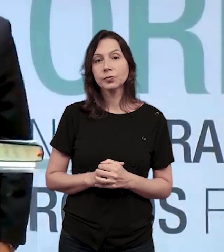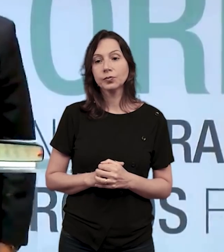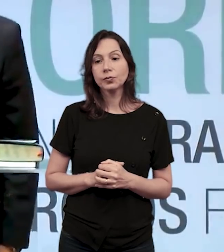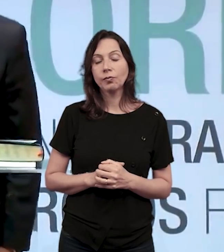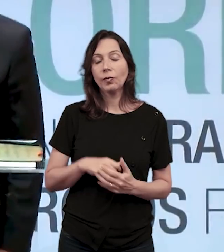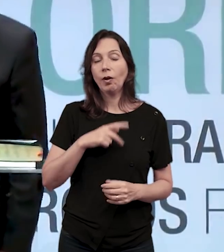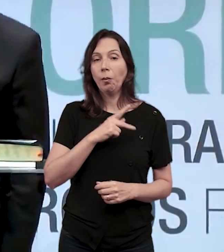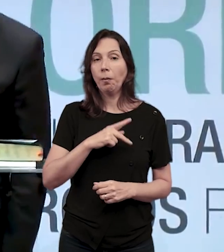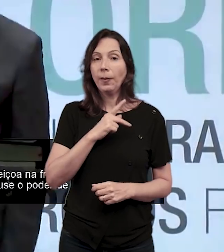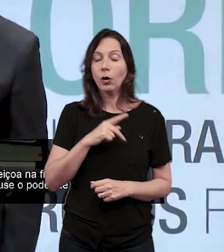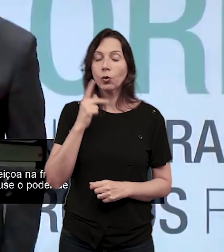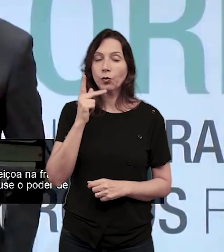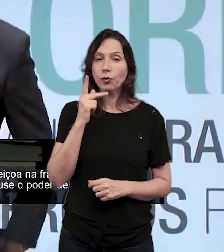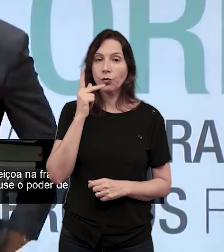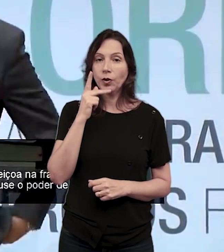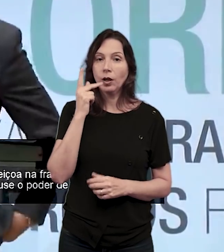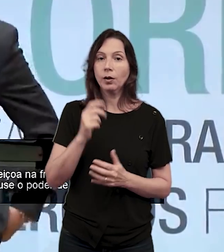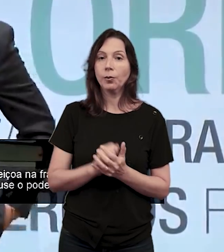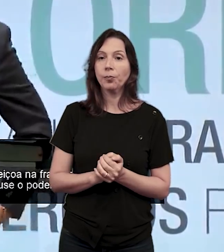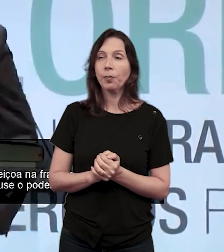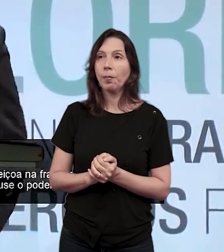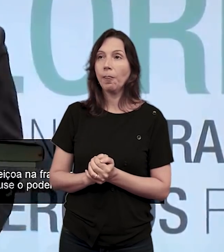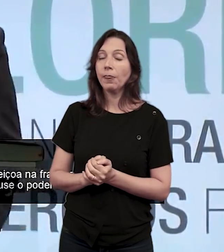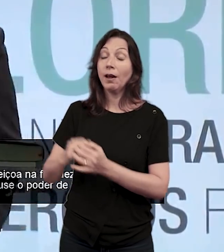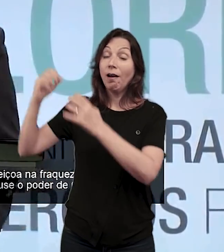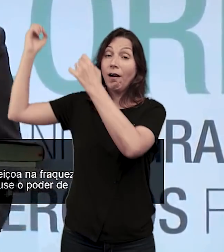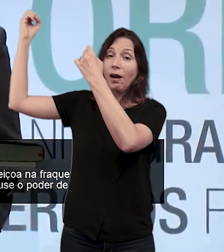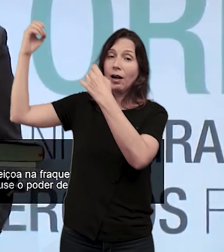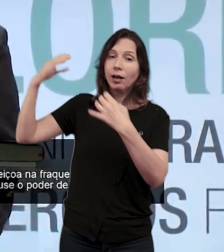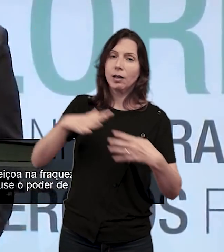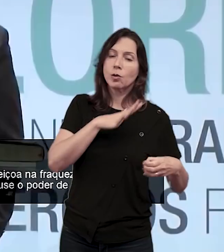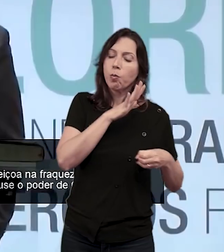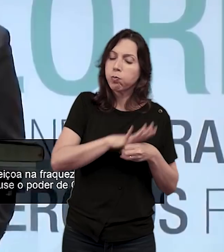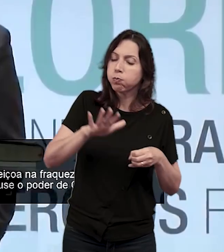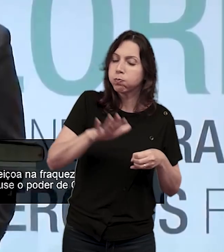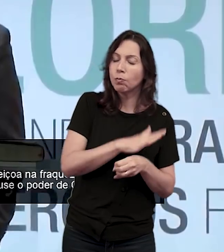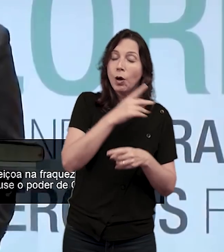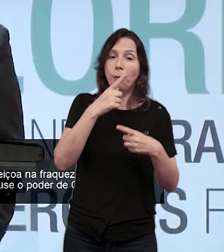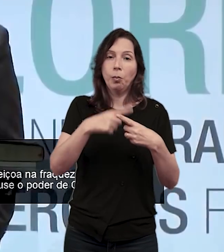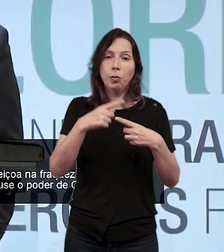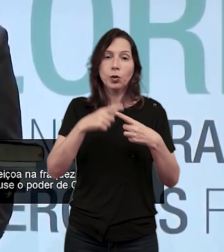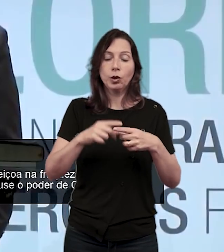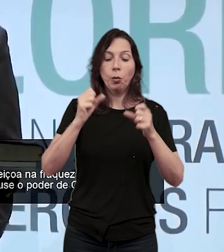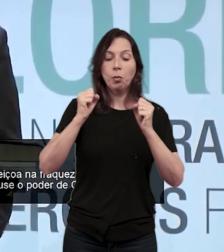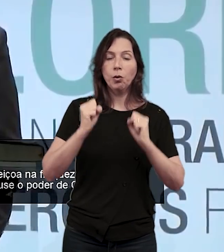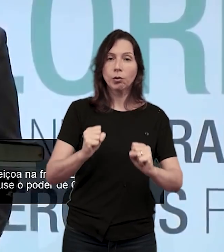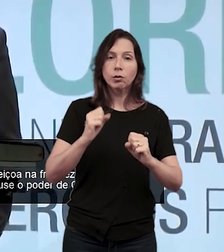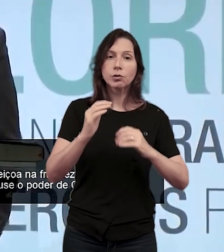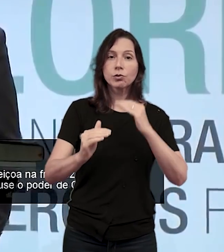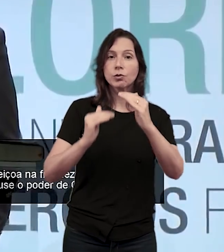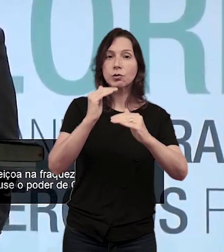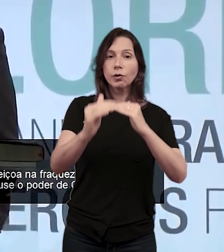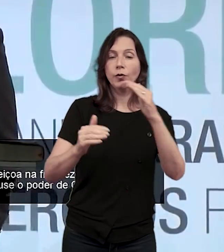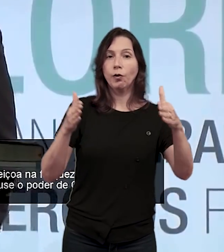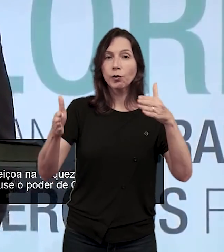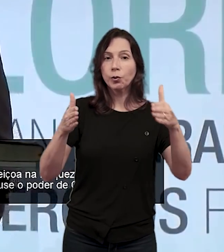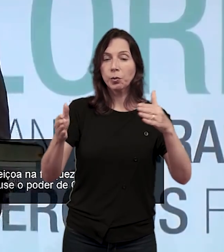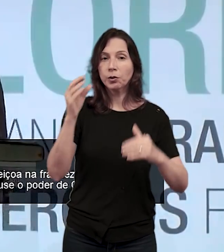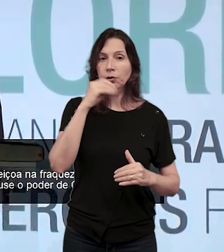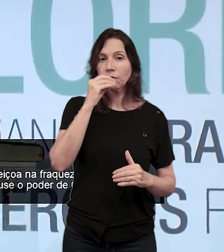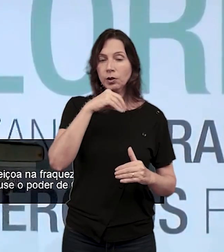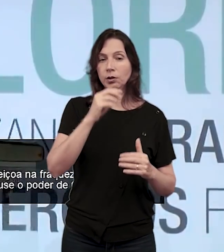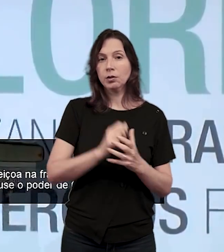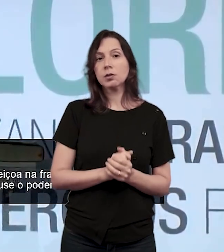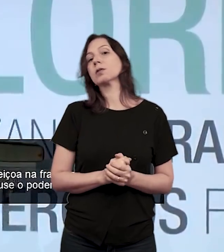Paulo diz assim: então ele me disse, a minha graça te basta, porque o poder se aperfeiçoa na fraqueza. Olha,